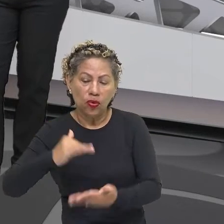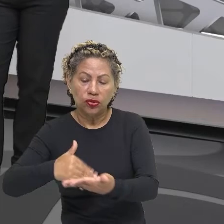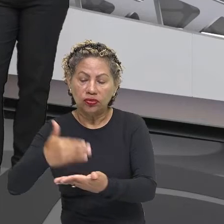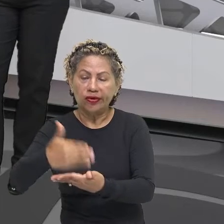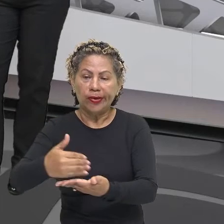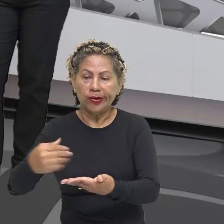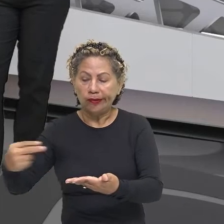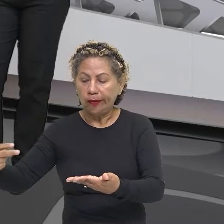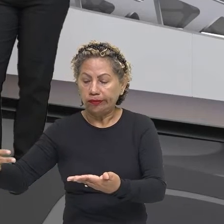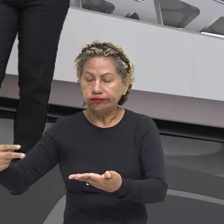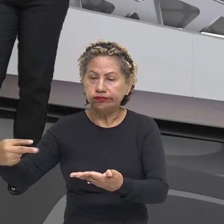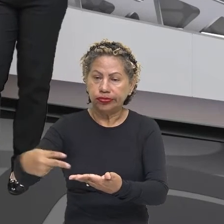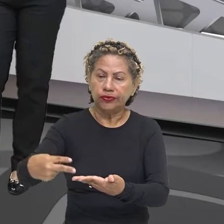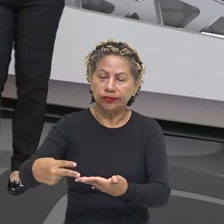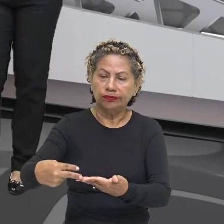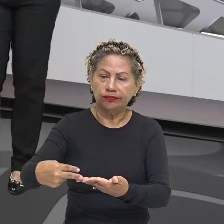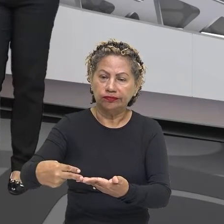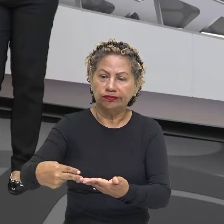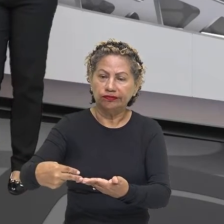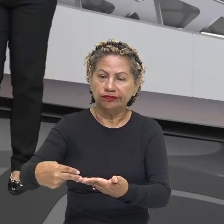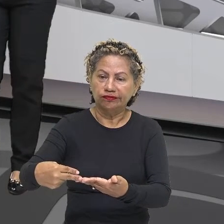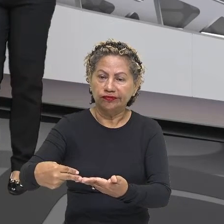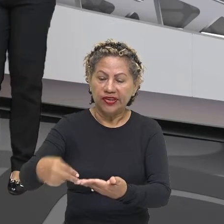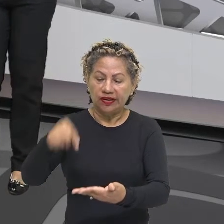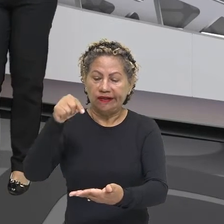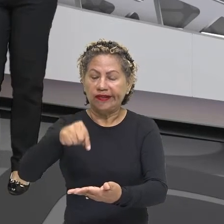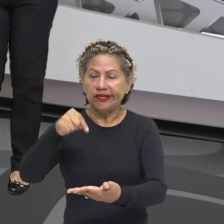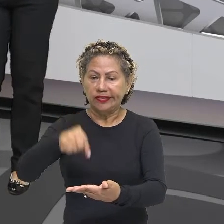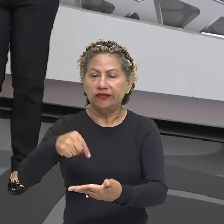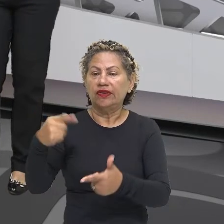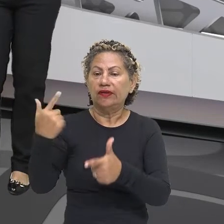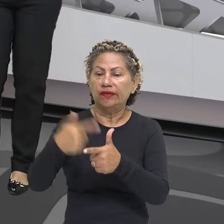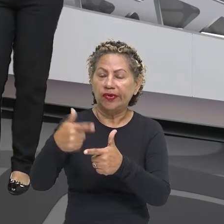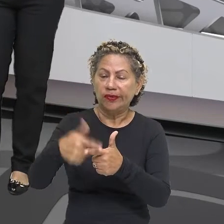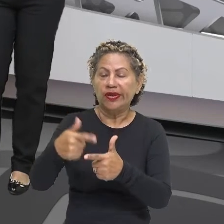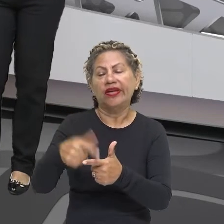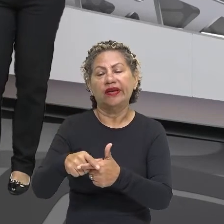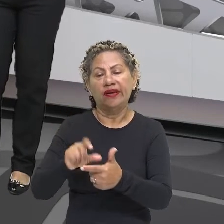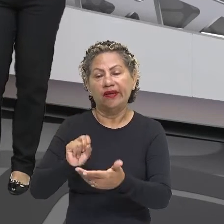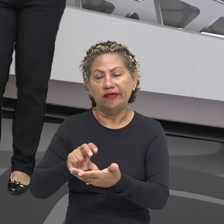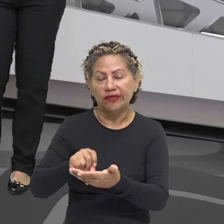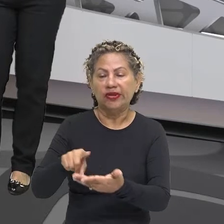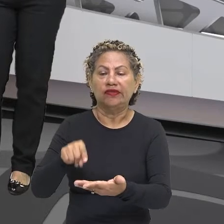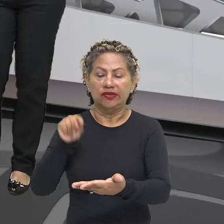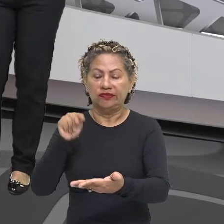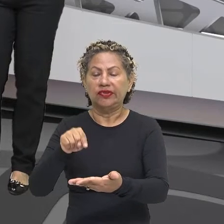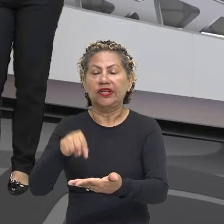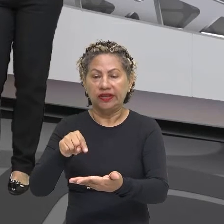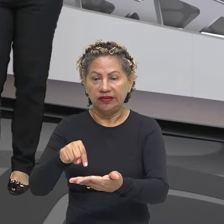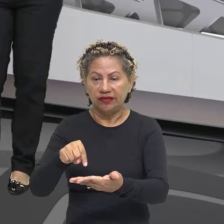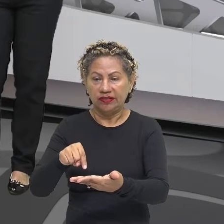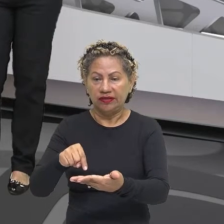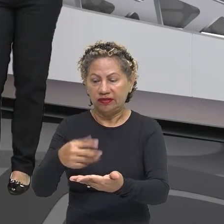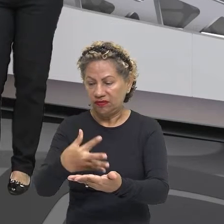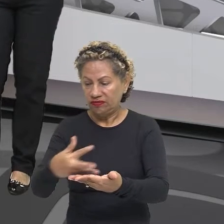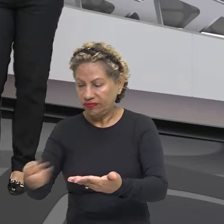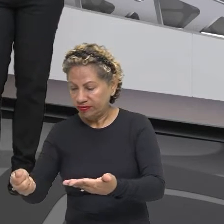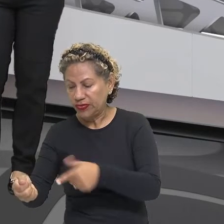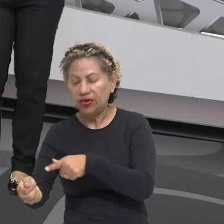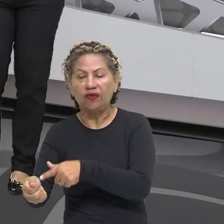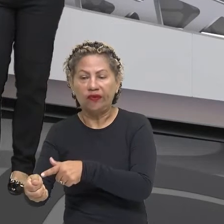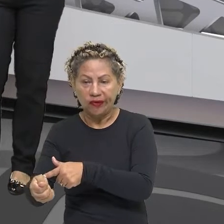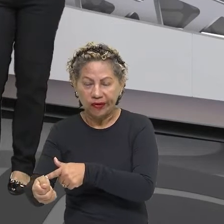nenhum tipo de malefício a ninguém. Bom, aí de repente eu precisei daquele arquivo